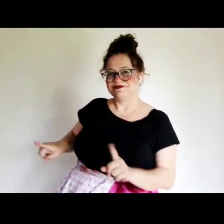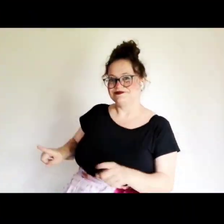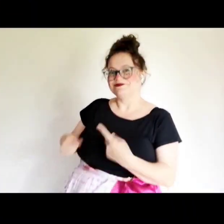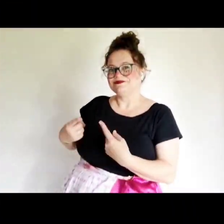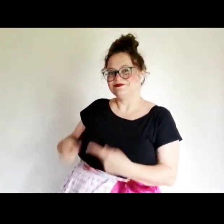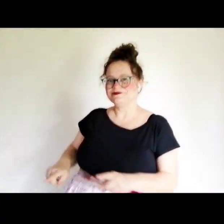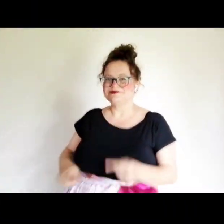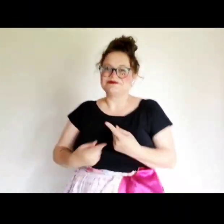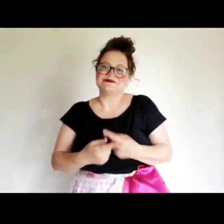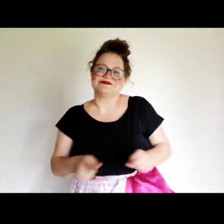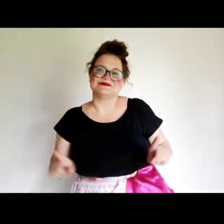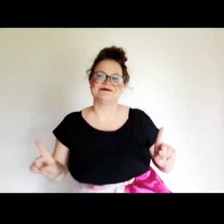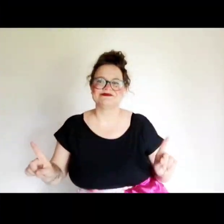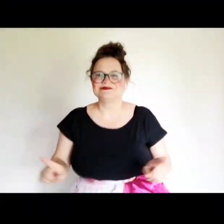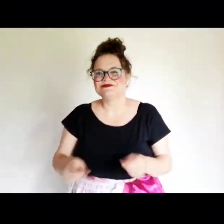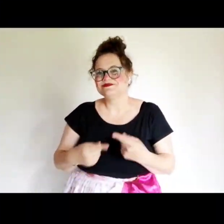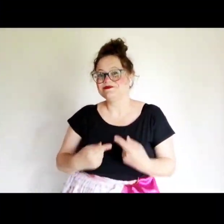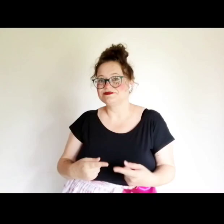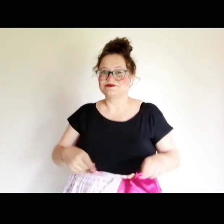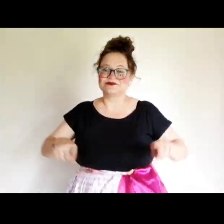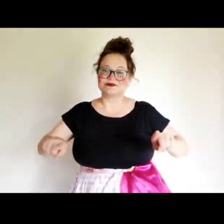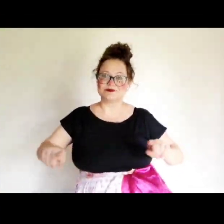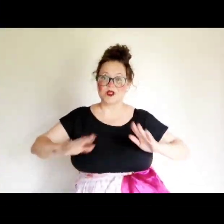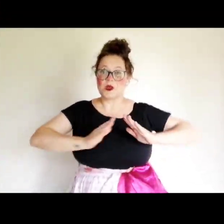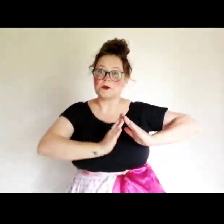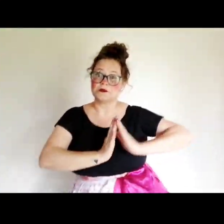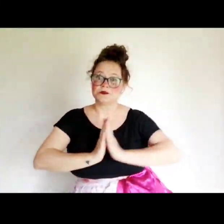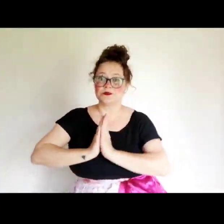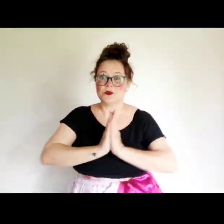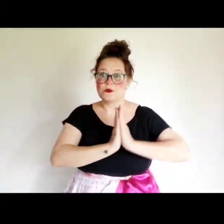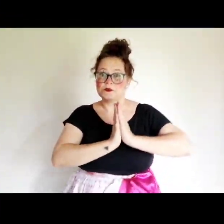Boneca de pano, boneca de pano.